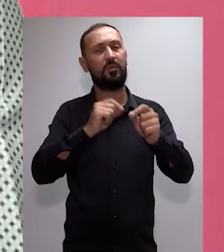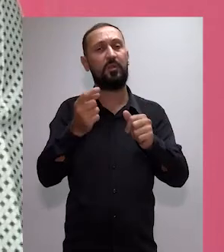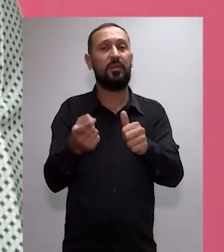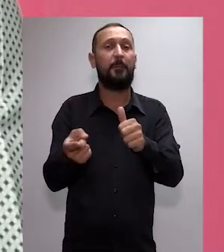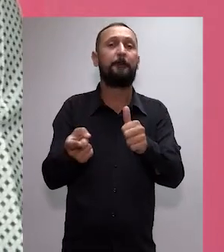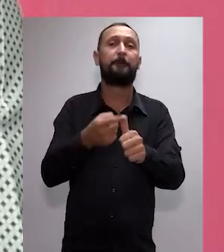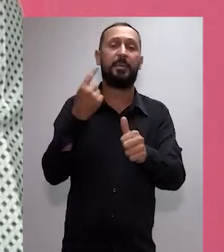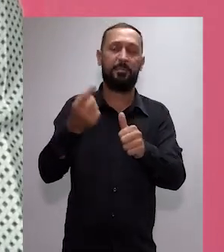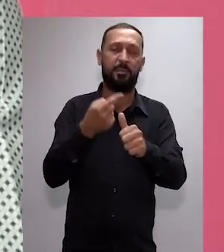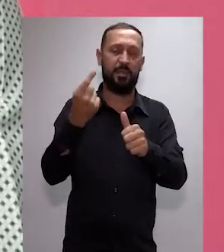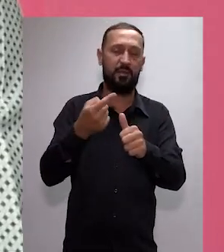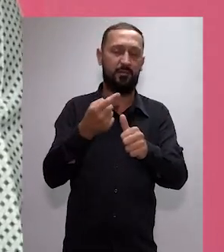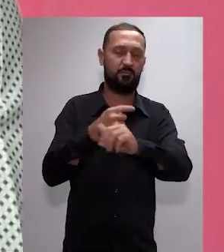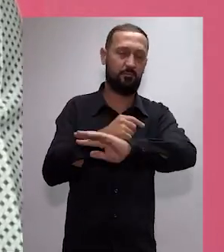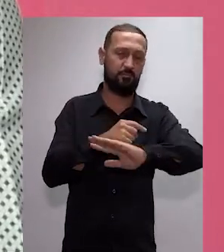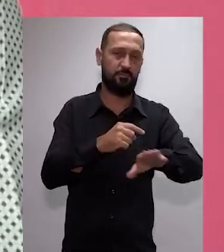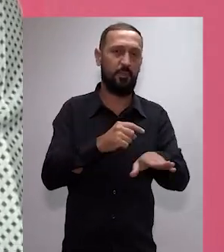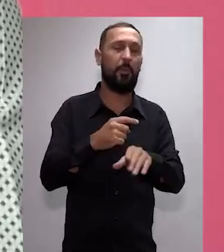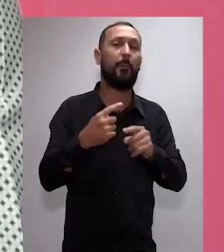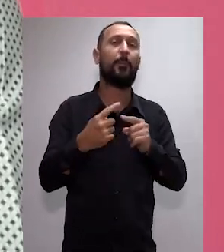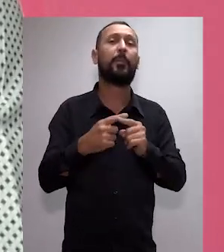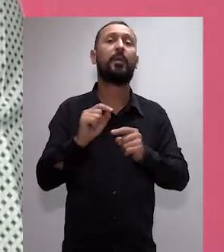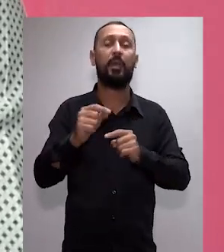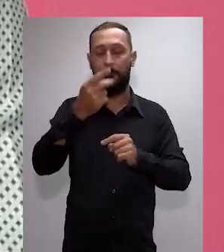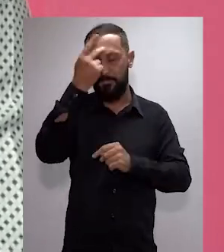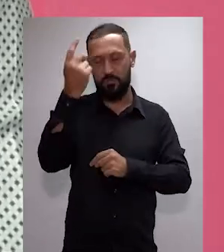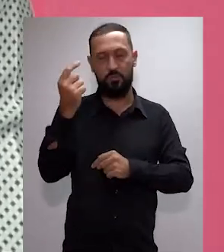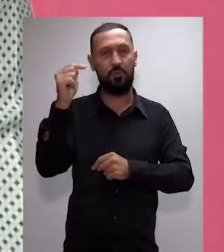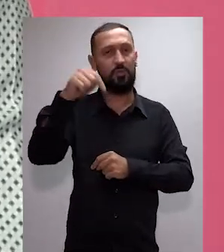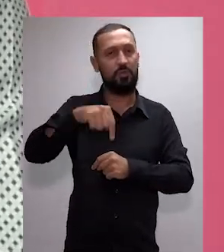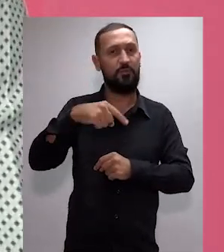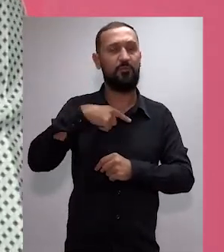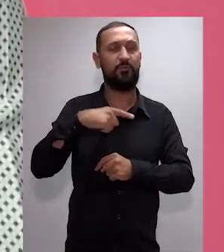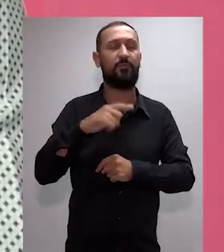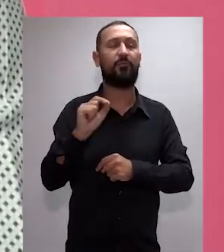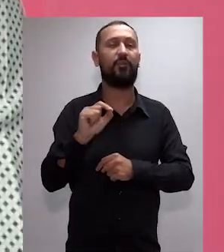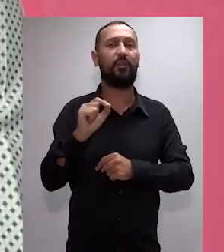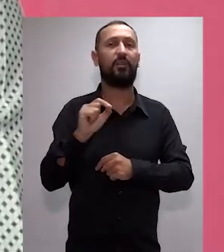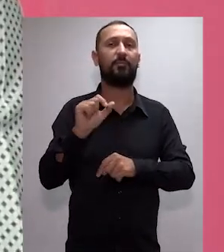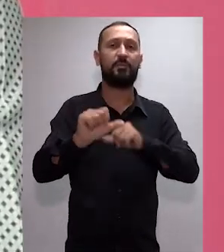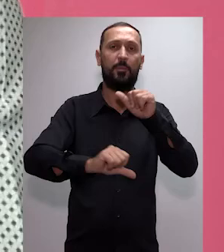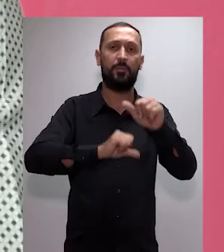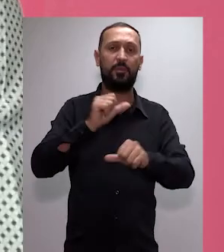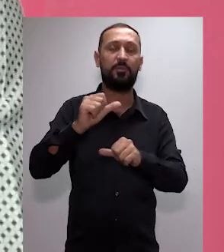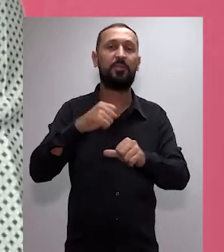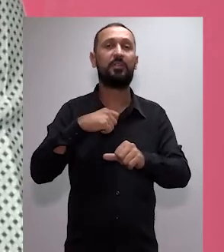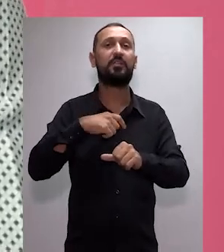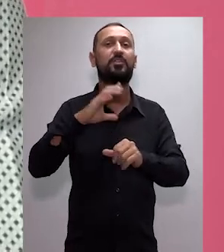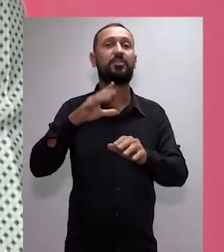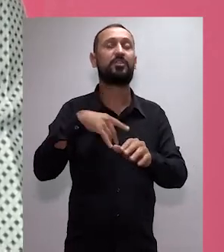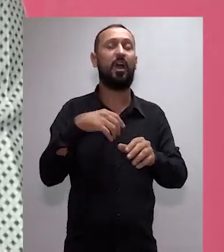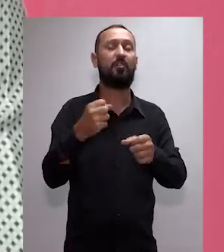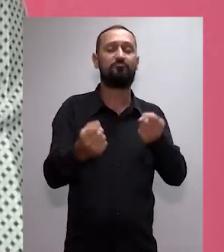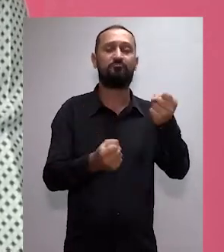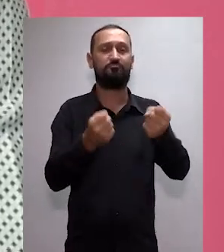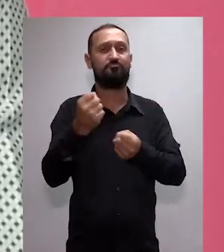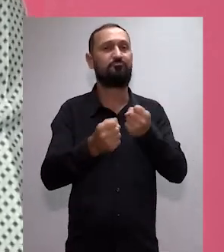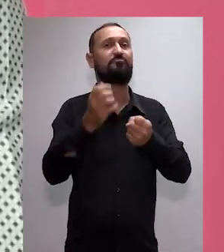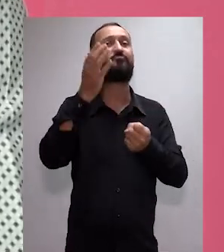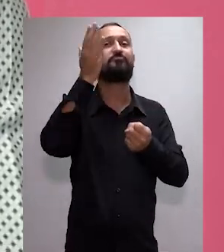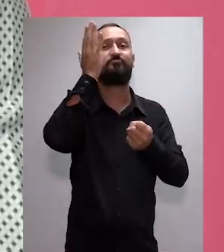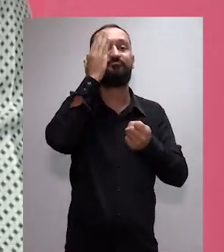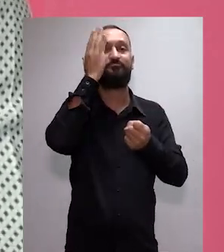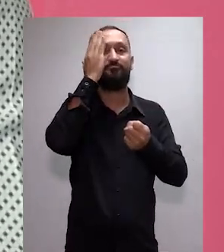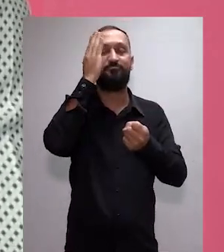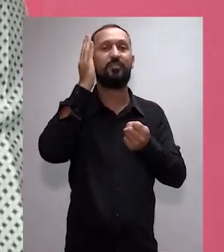tranquilas do que de primeira habilitação mesmo. Por quê? Os candidatos que vêm fazer essa mudança de categoria, eles já são